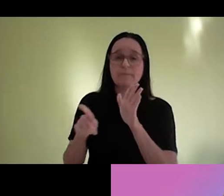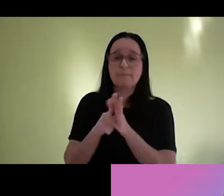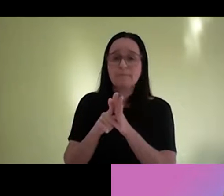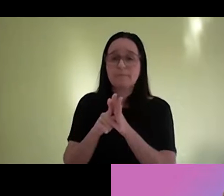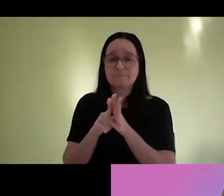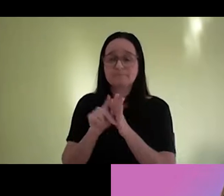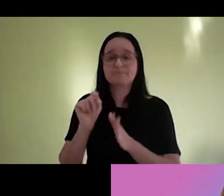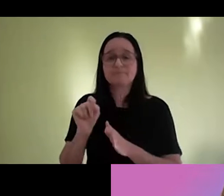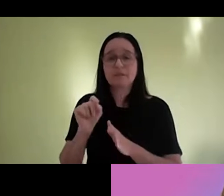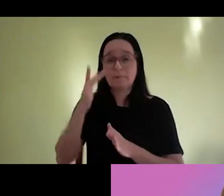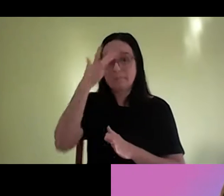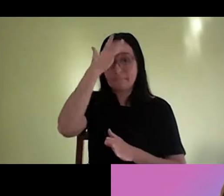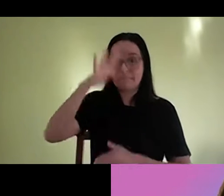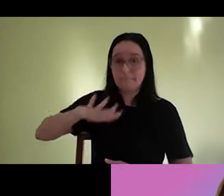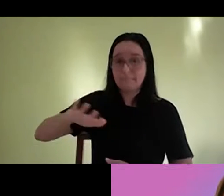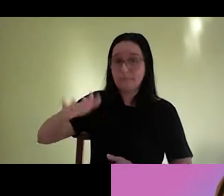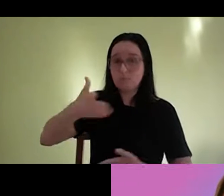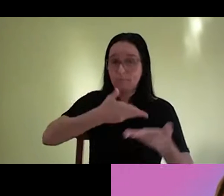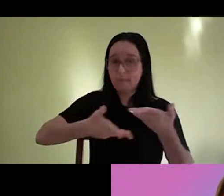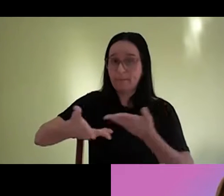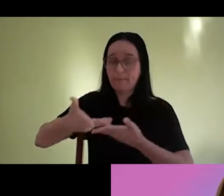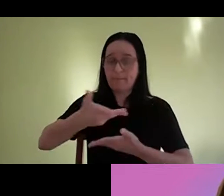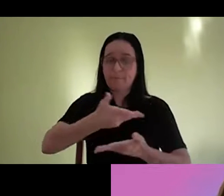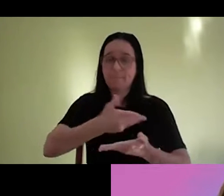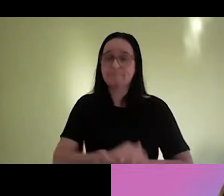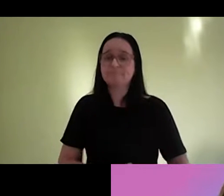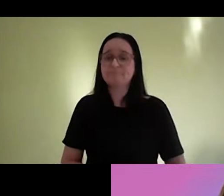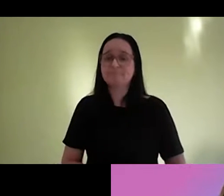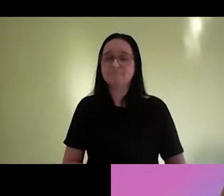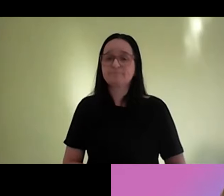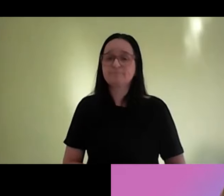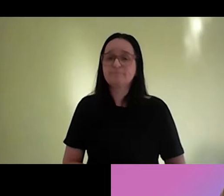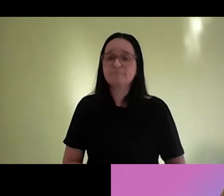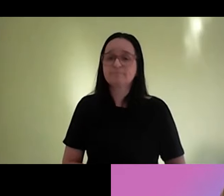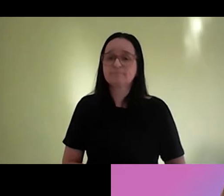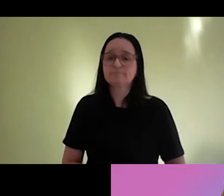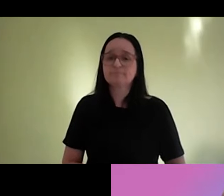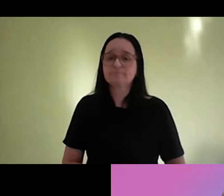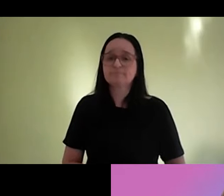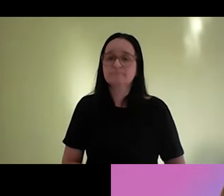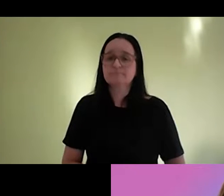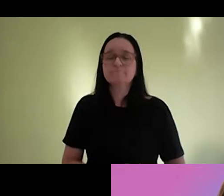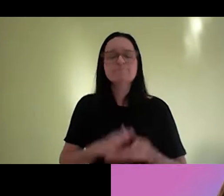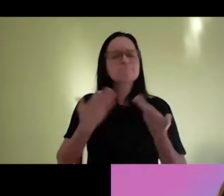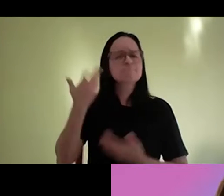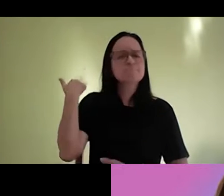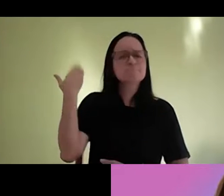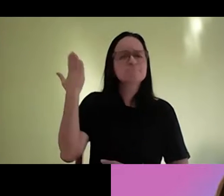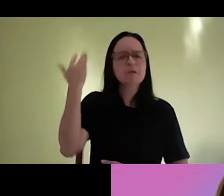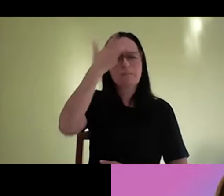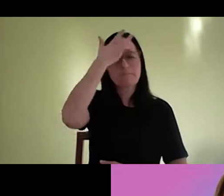pessoas, tá bem? Então, há um tempo atrás, foi necessário, foi o mercado, alguém,